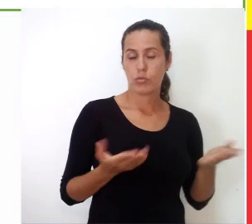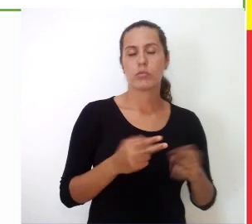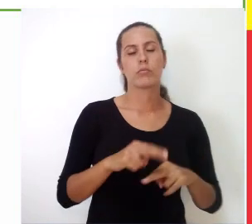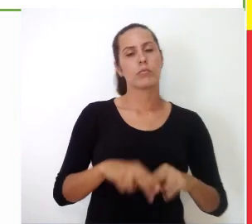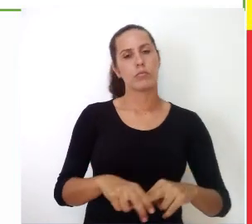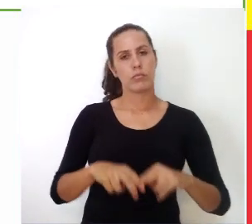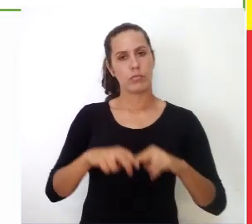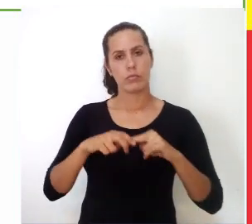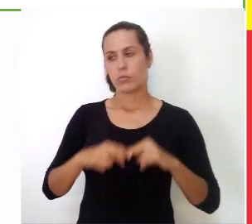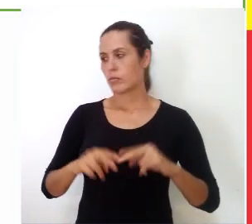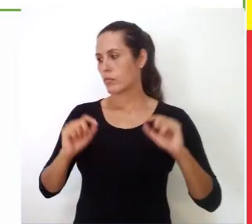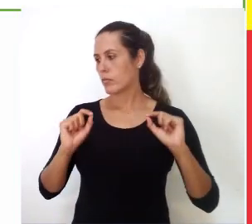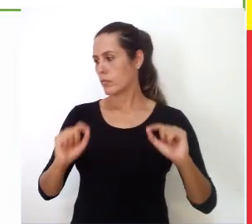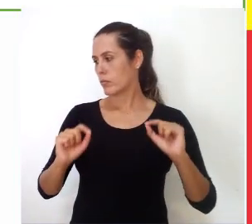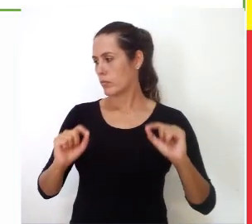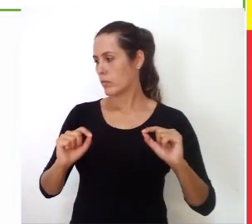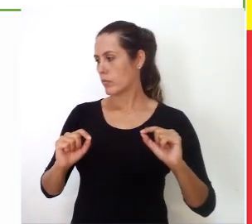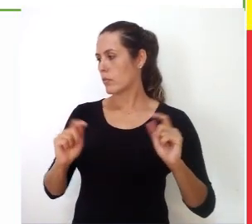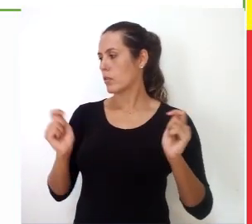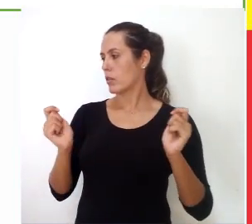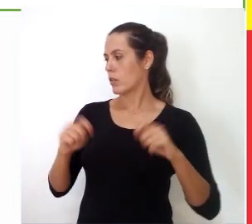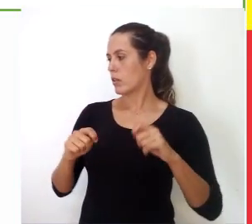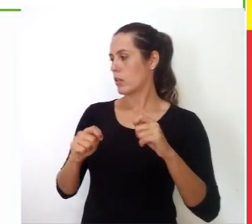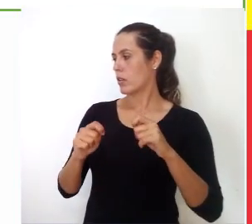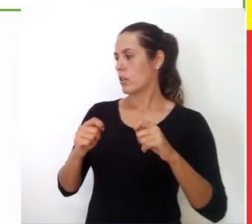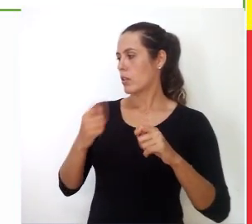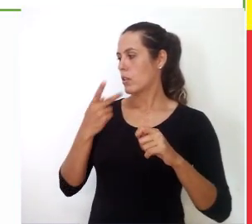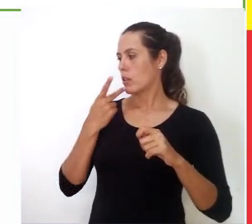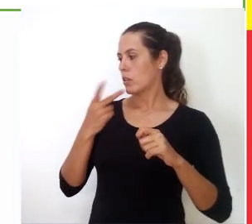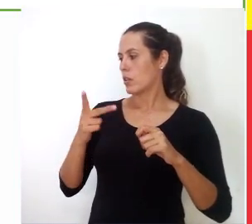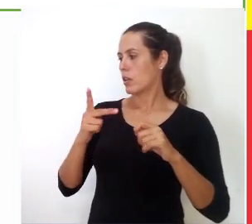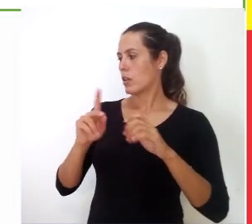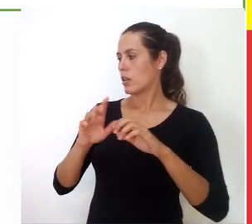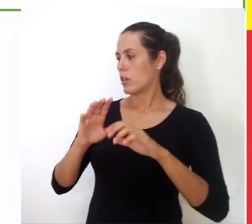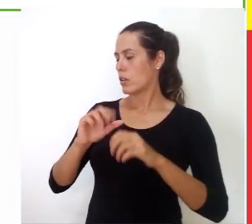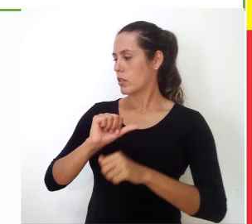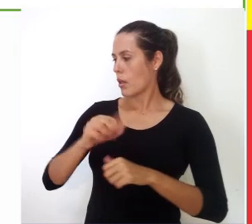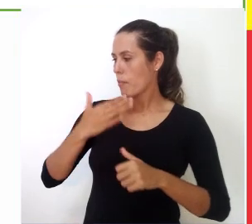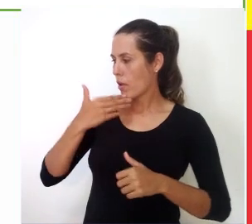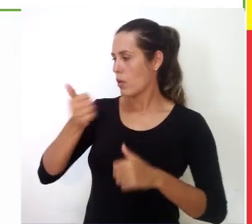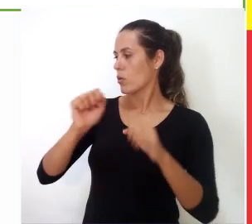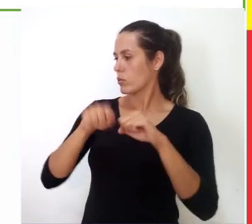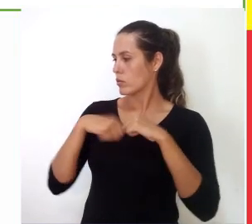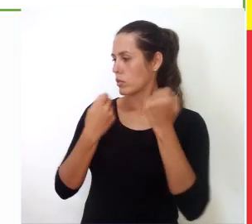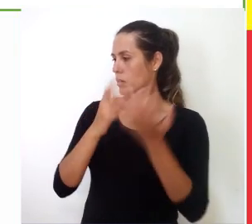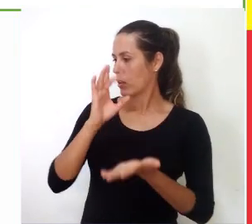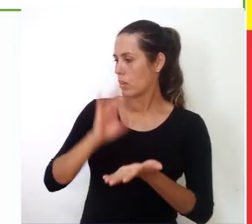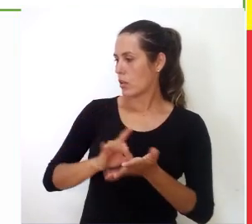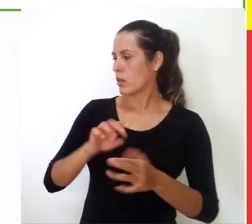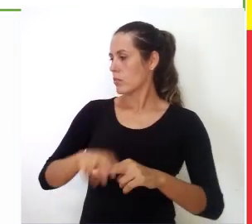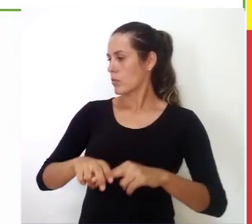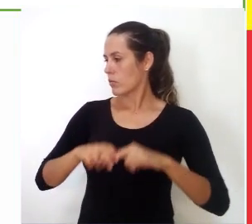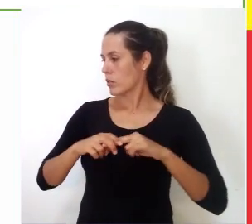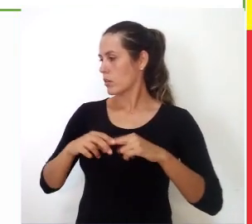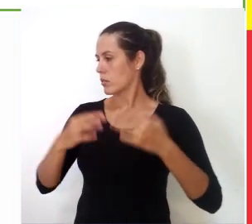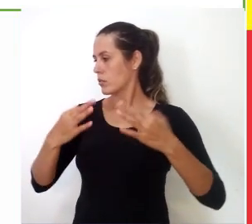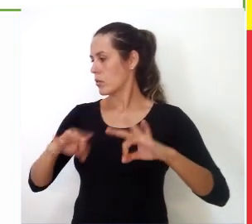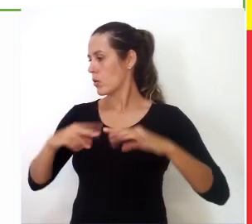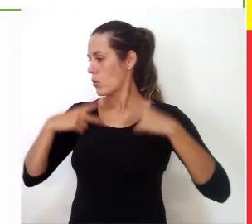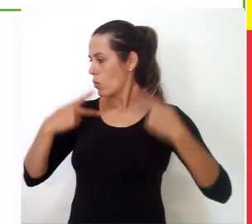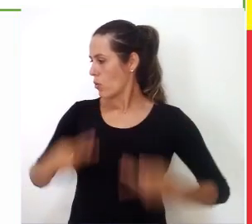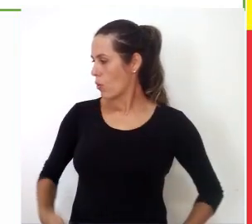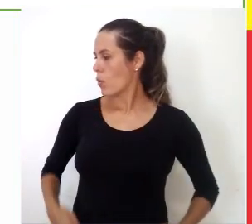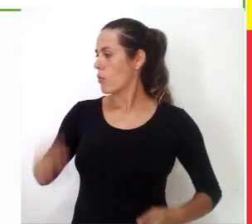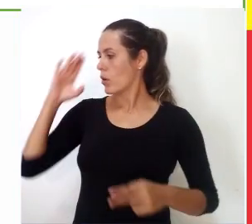dimensão moral do homem compreende, além da esfera individual, privada, a esfera pública, certo? A